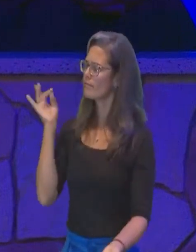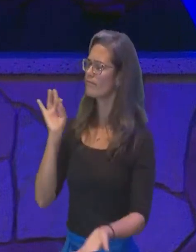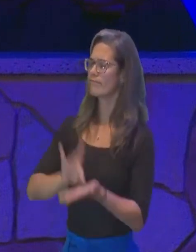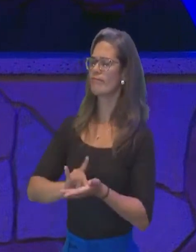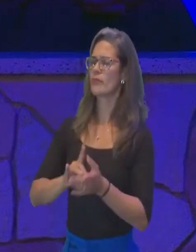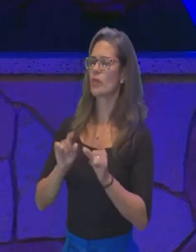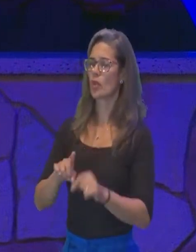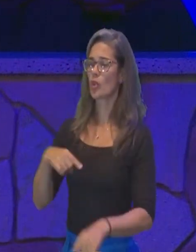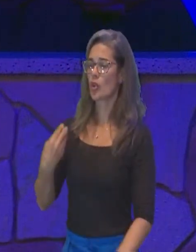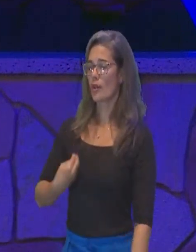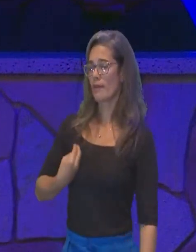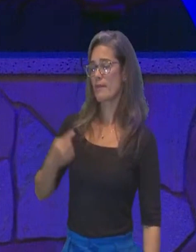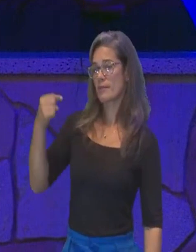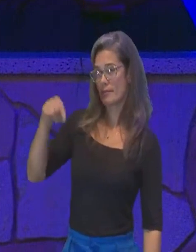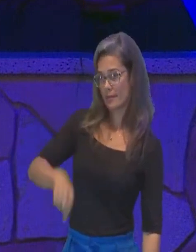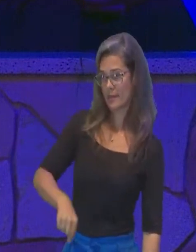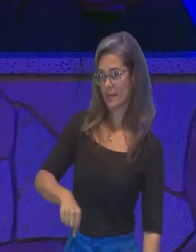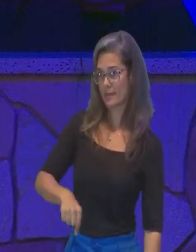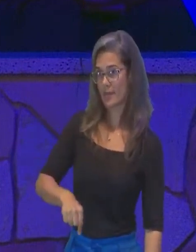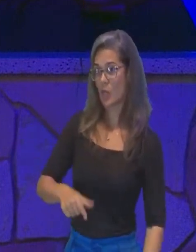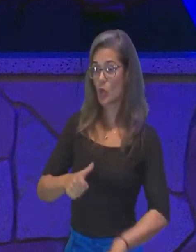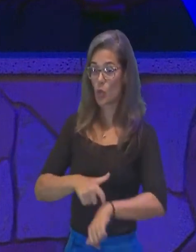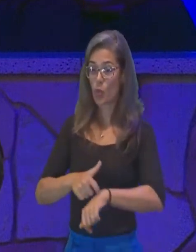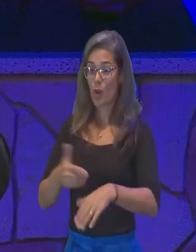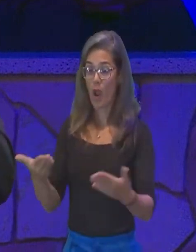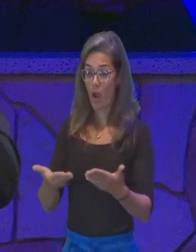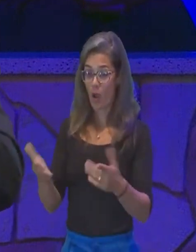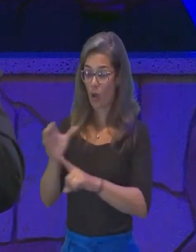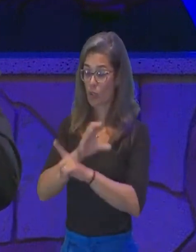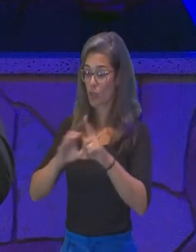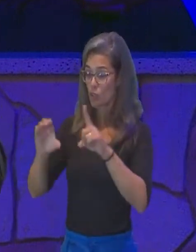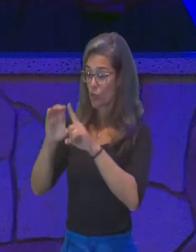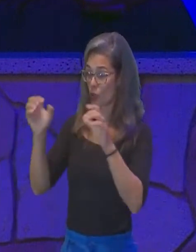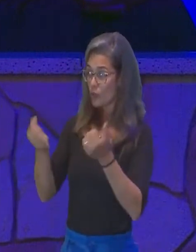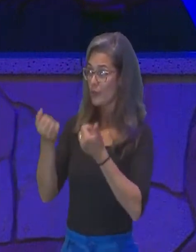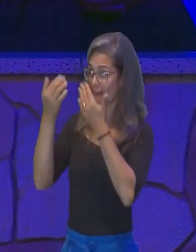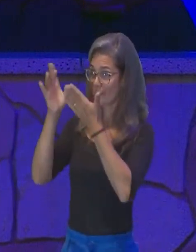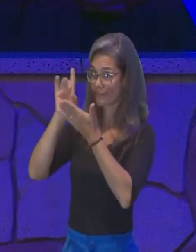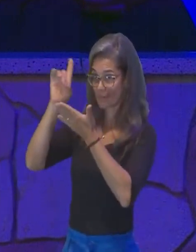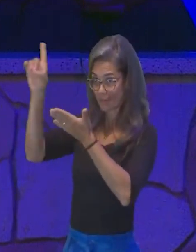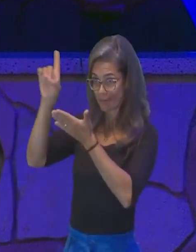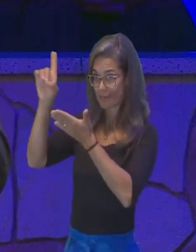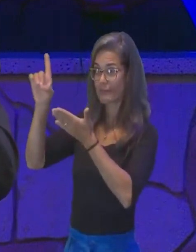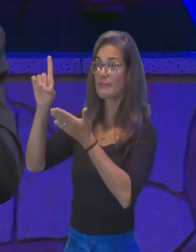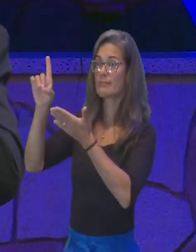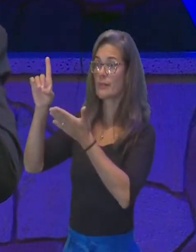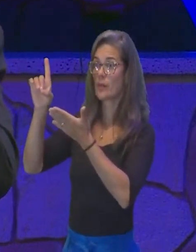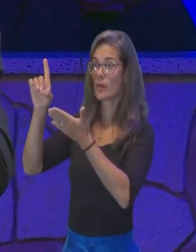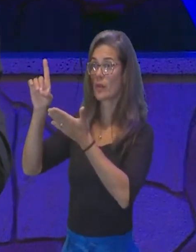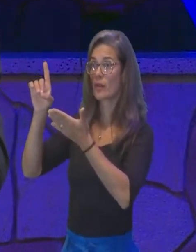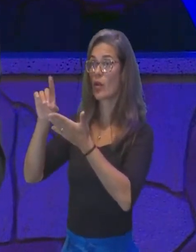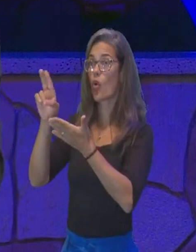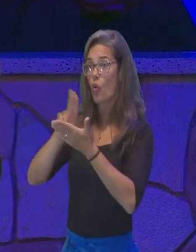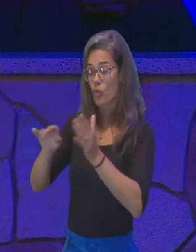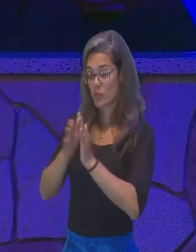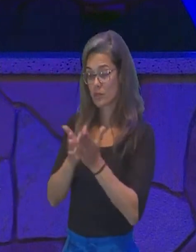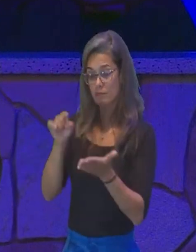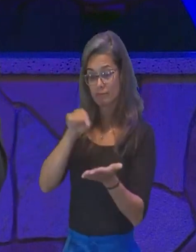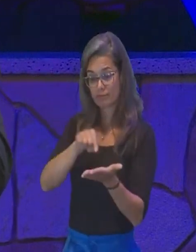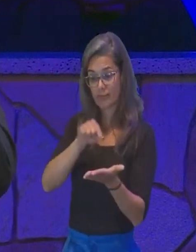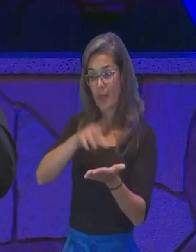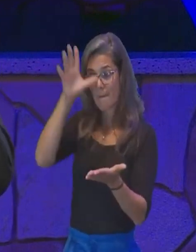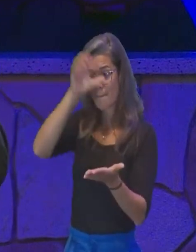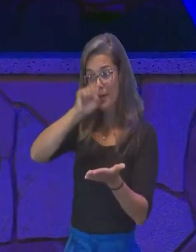viemos aqui, que estamos neste momento cultuando ao Senhor nesta noite por força desta palavra, para aprendermos